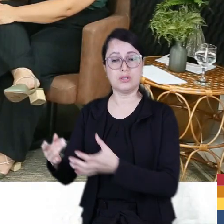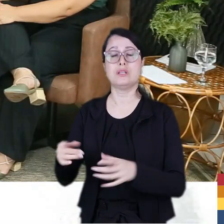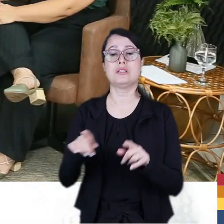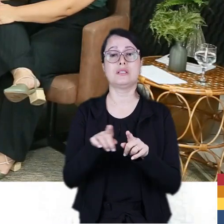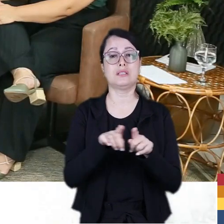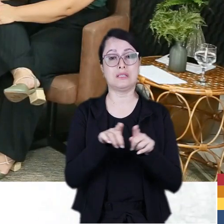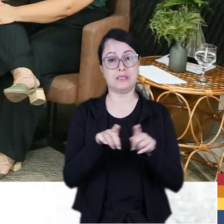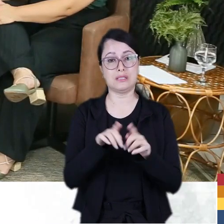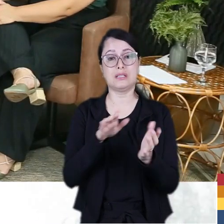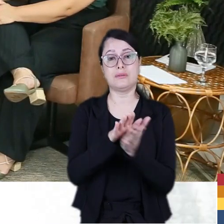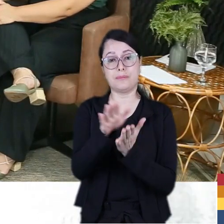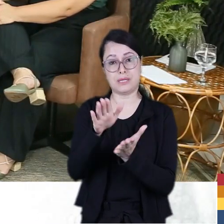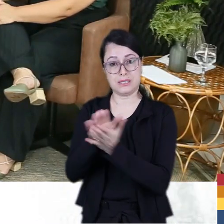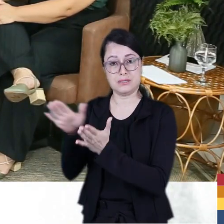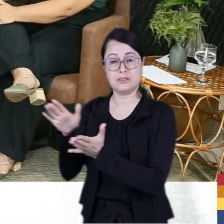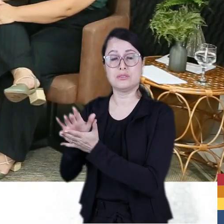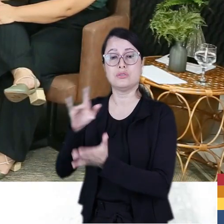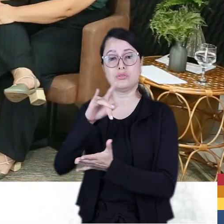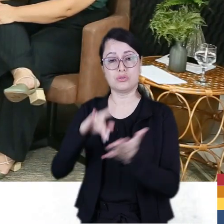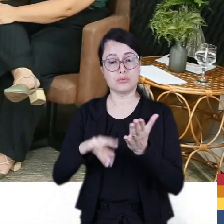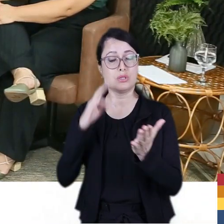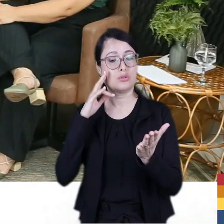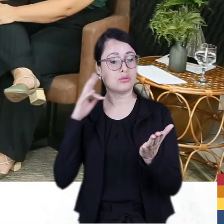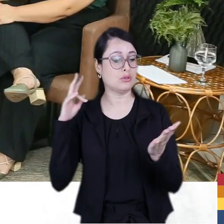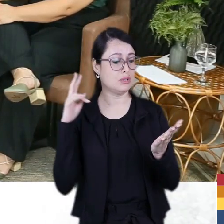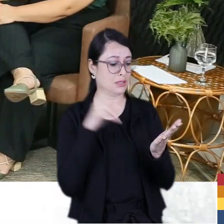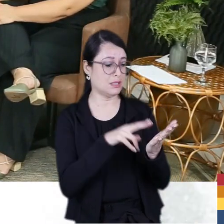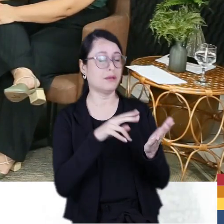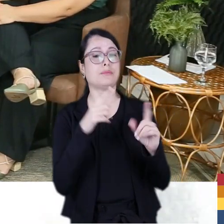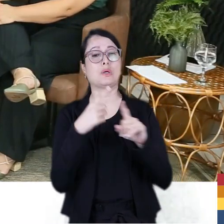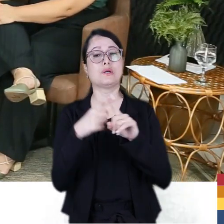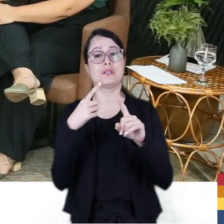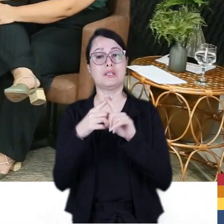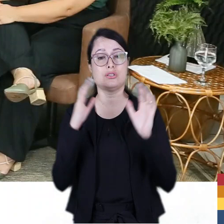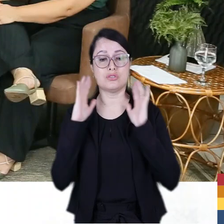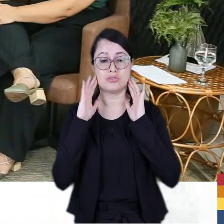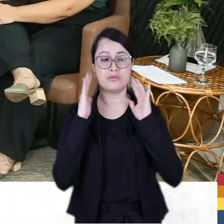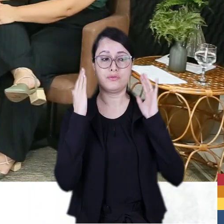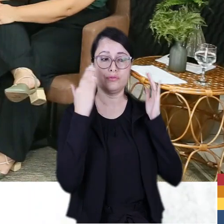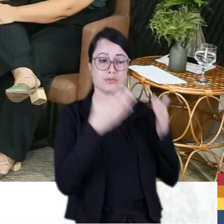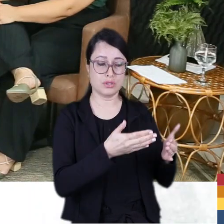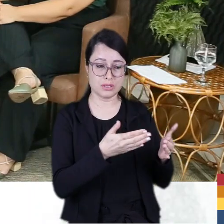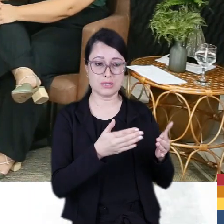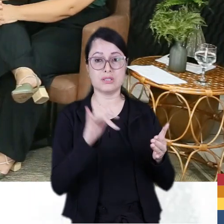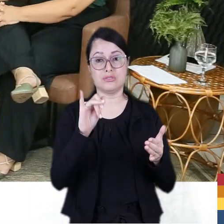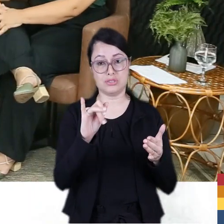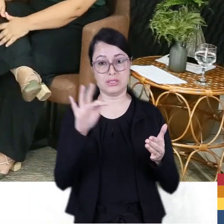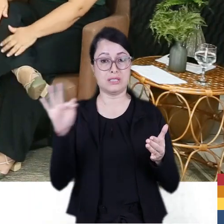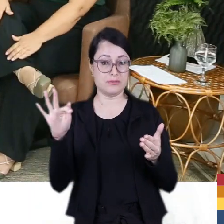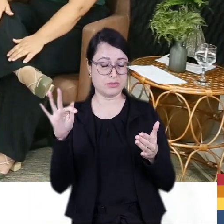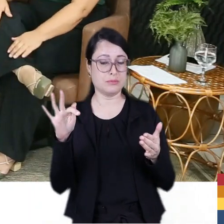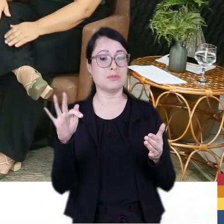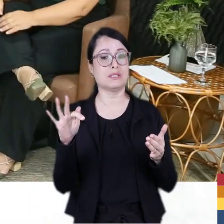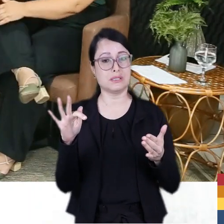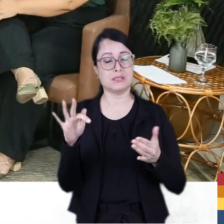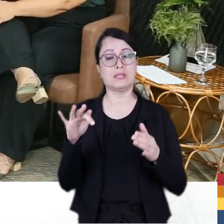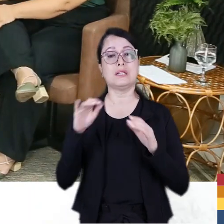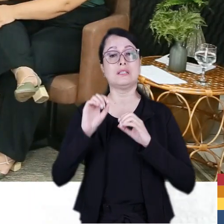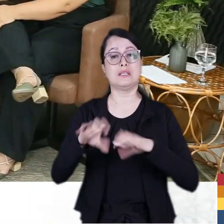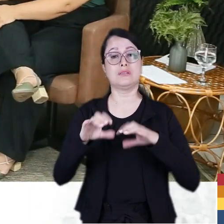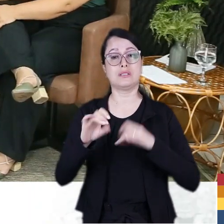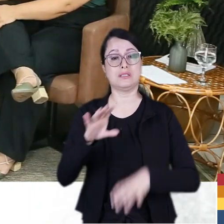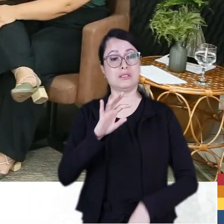profissional então está muito claro no nosso documento curricular então para quem tem acesso gestores que já tem acesso cada qual ao seu documento